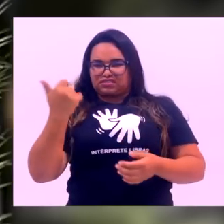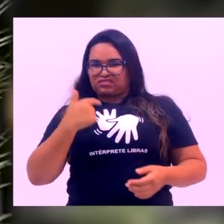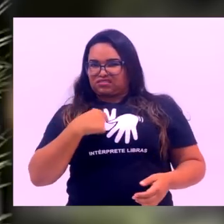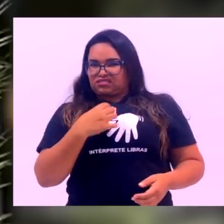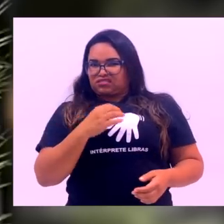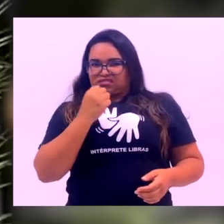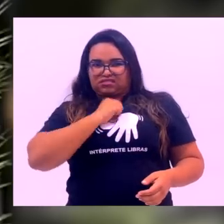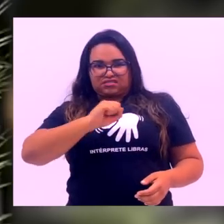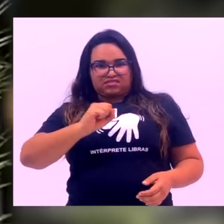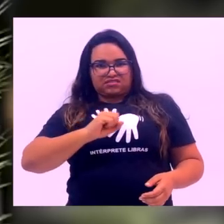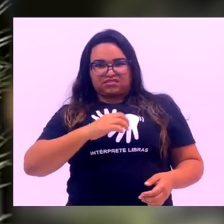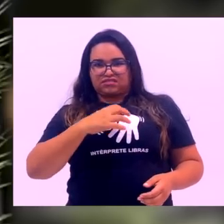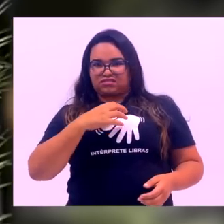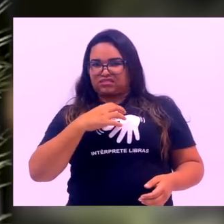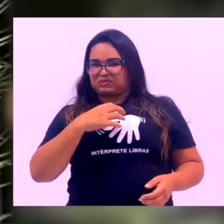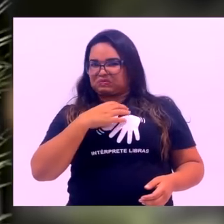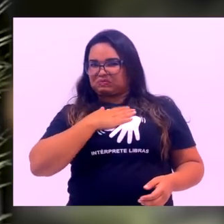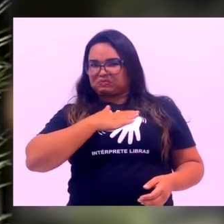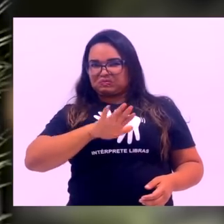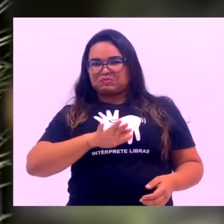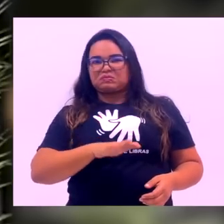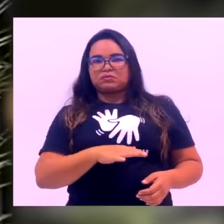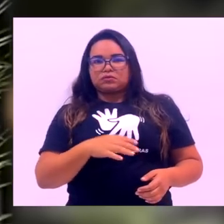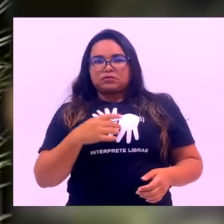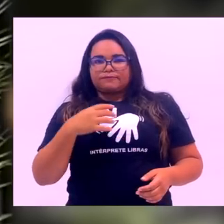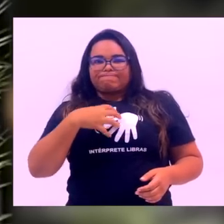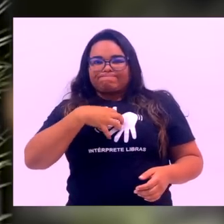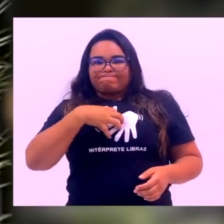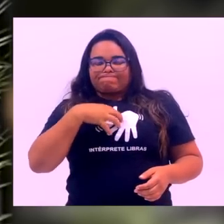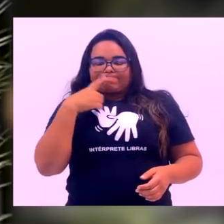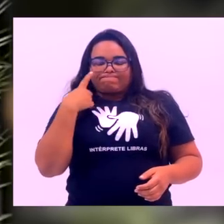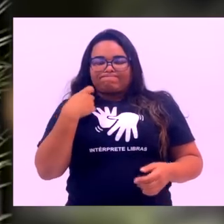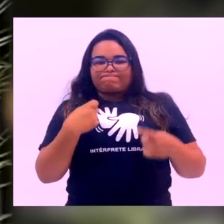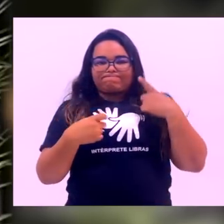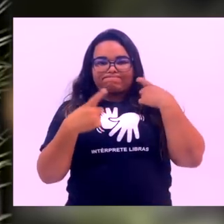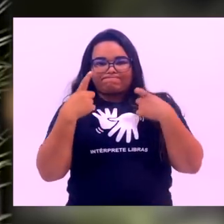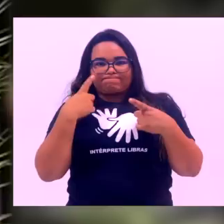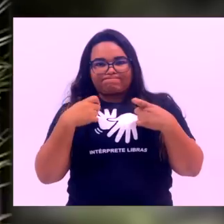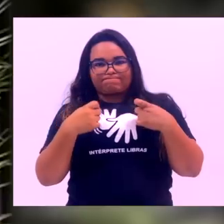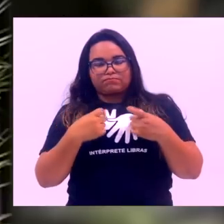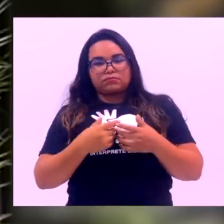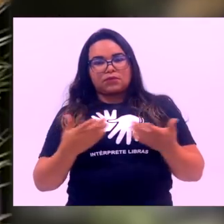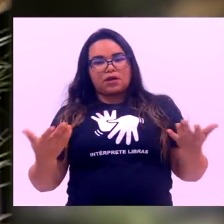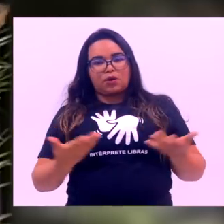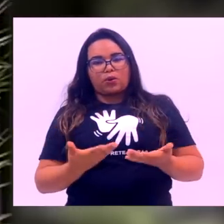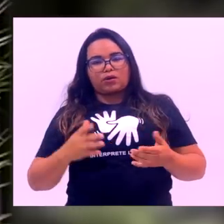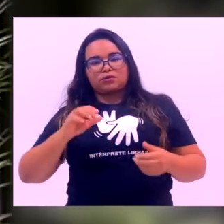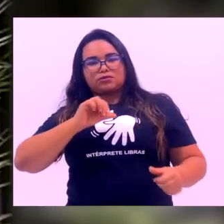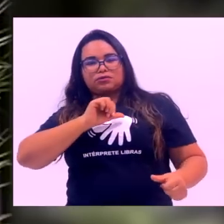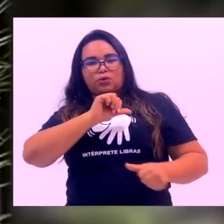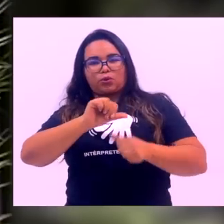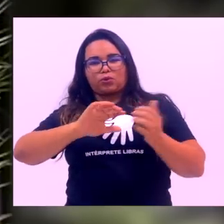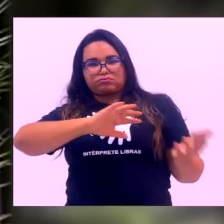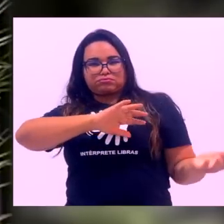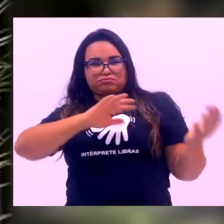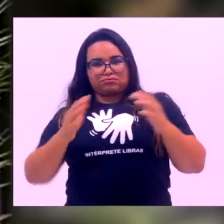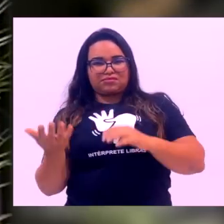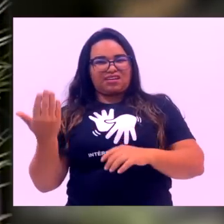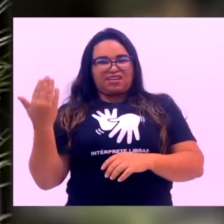família se ofendeu, e nós choramos baldes de lágrimas. E agora eu tenho baldes de